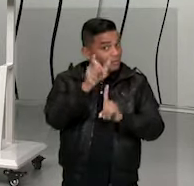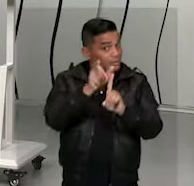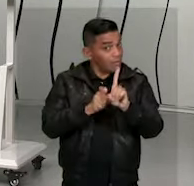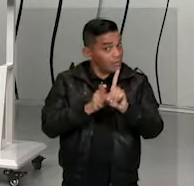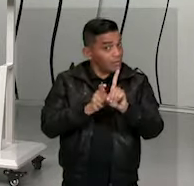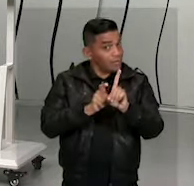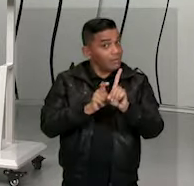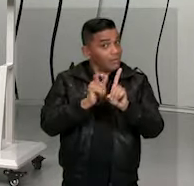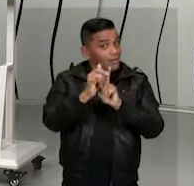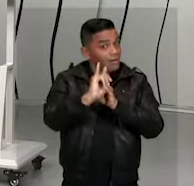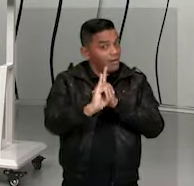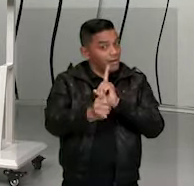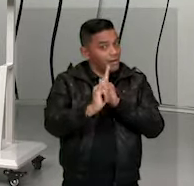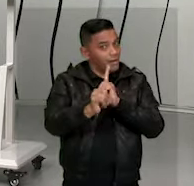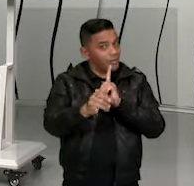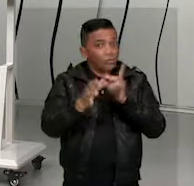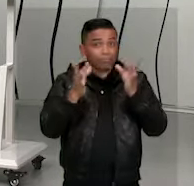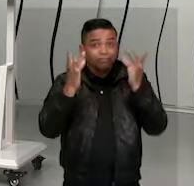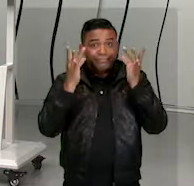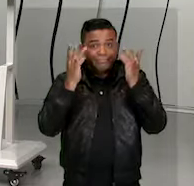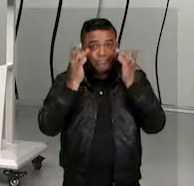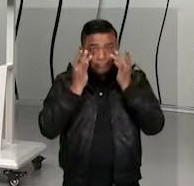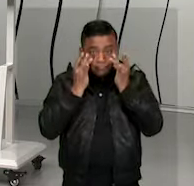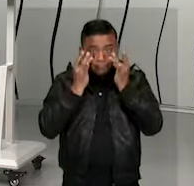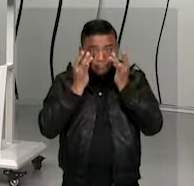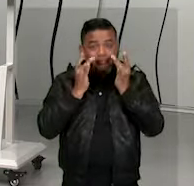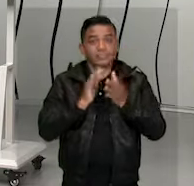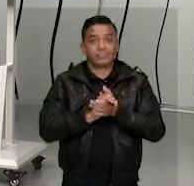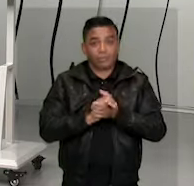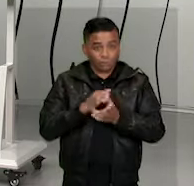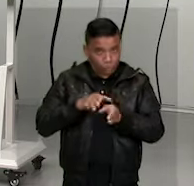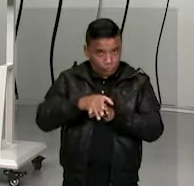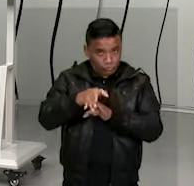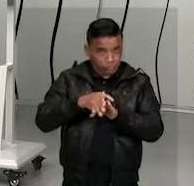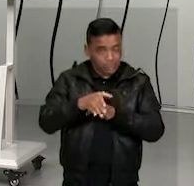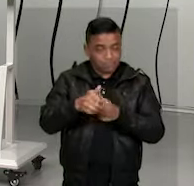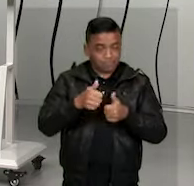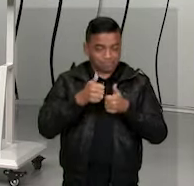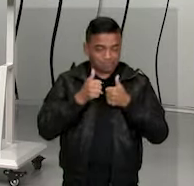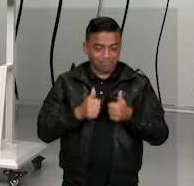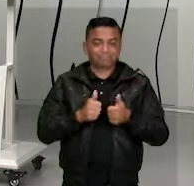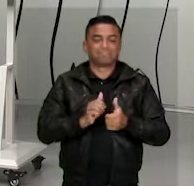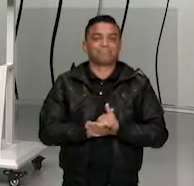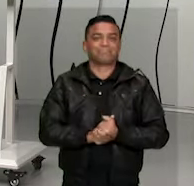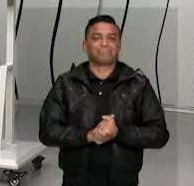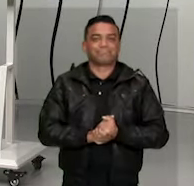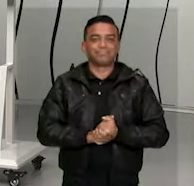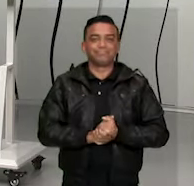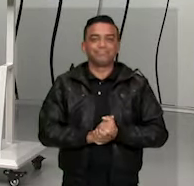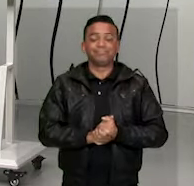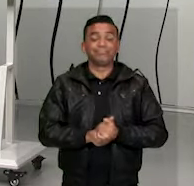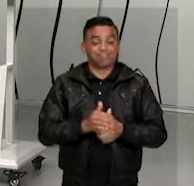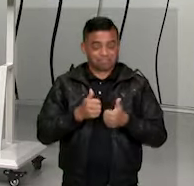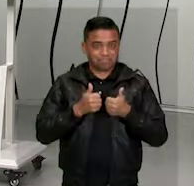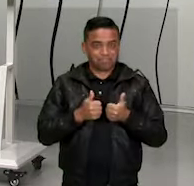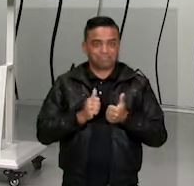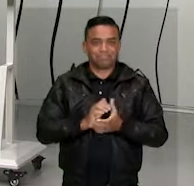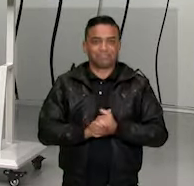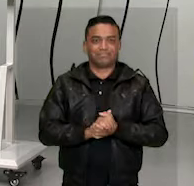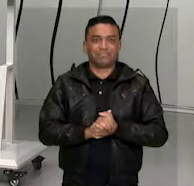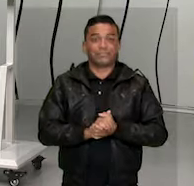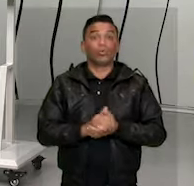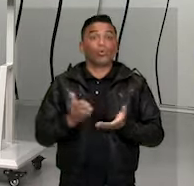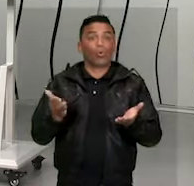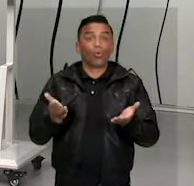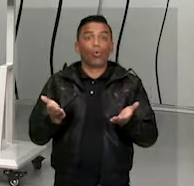observador. Essa sugestão, eu acredito que vai ficar melhor. Você observe. Muito bem. Você então